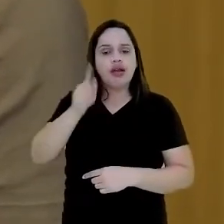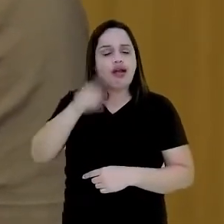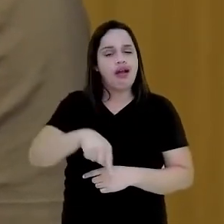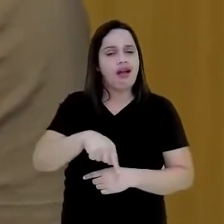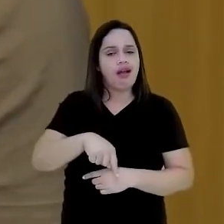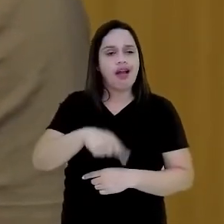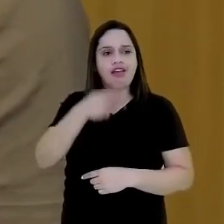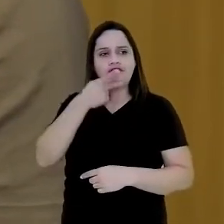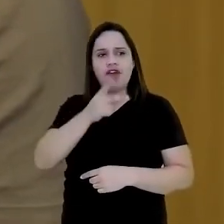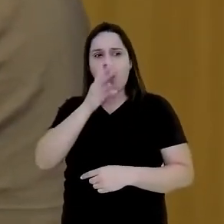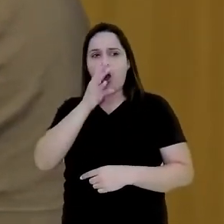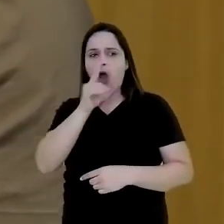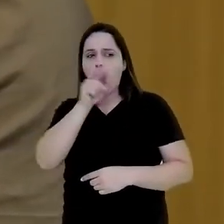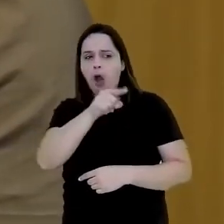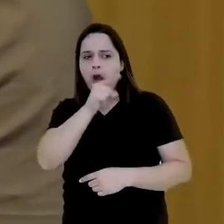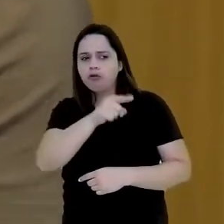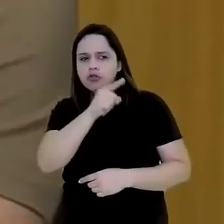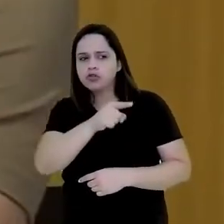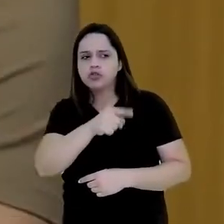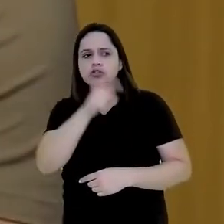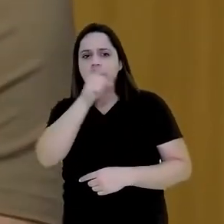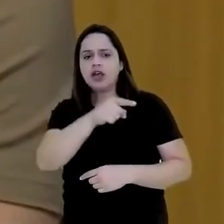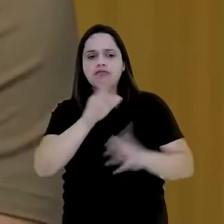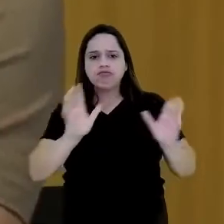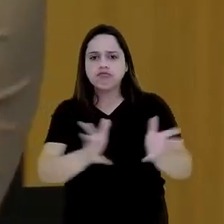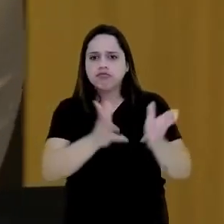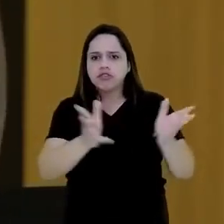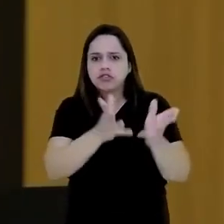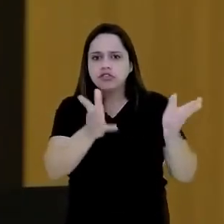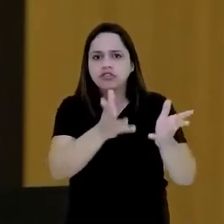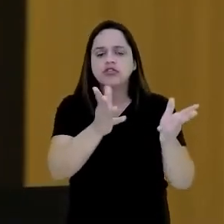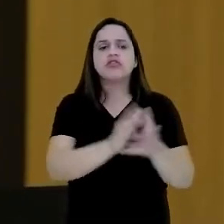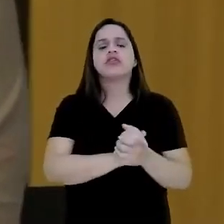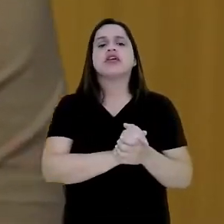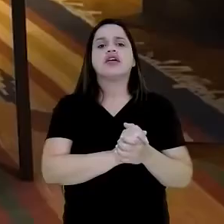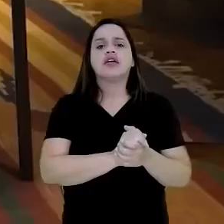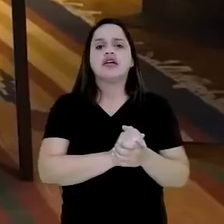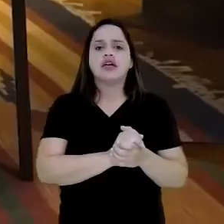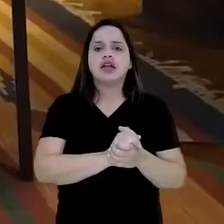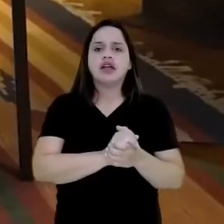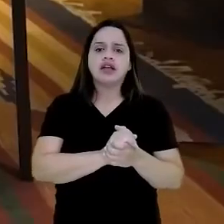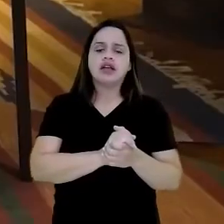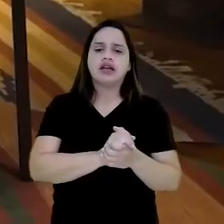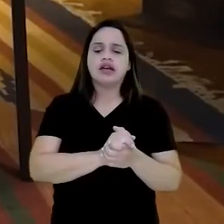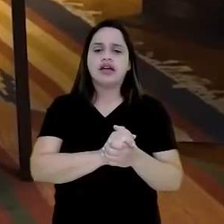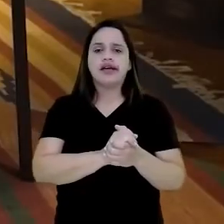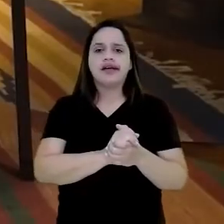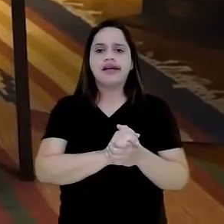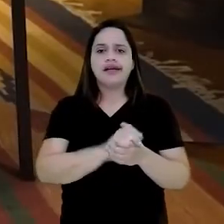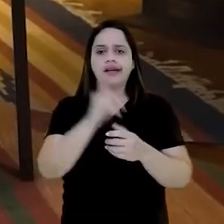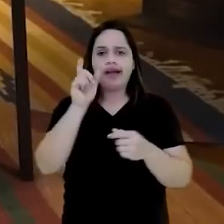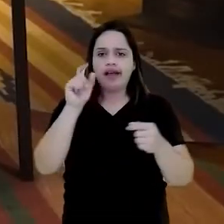feministas elas te acusam de você incentivar a